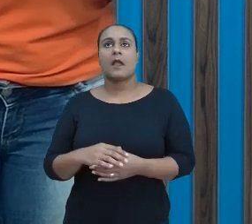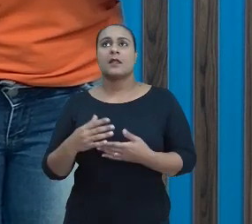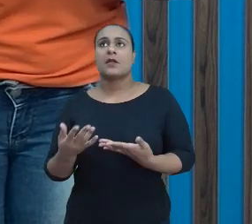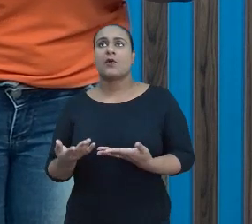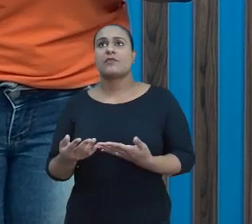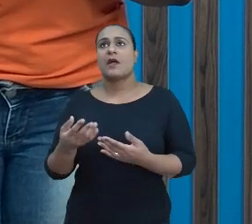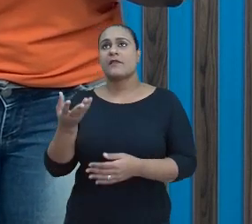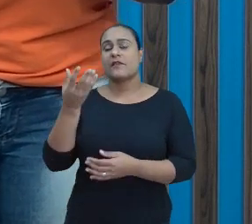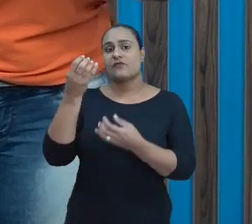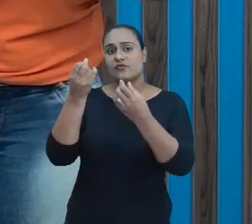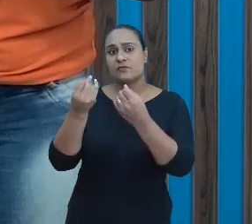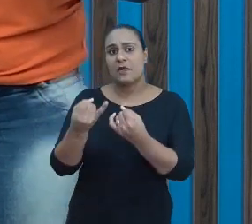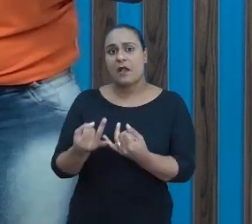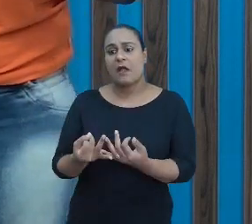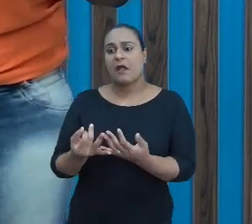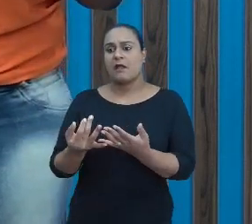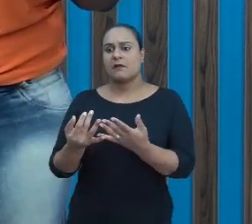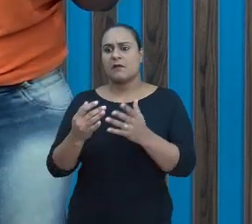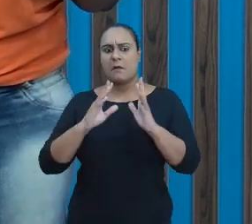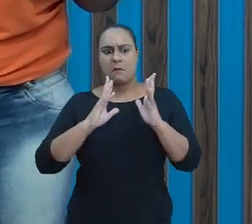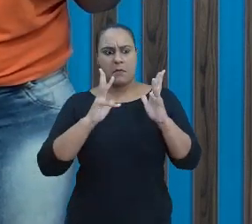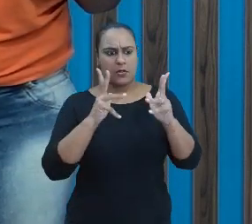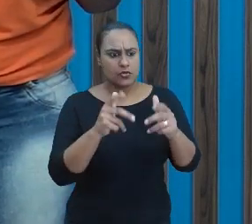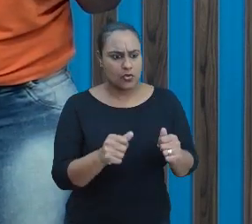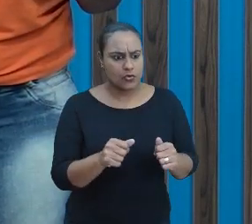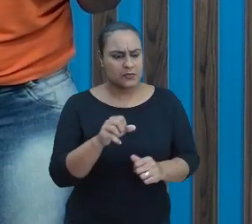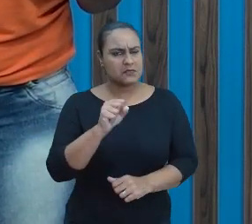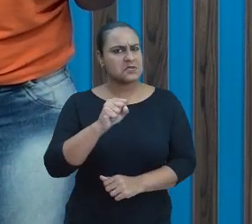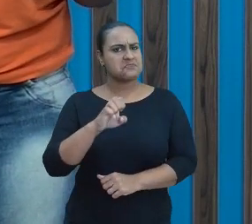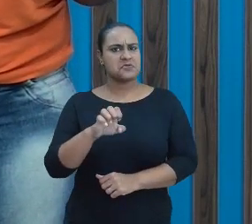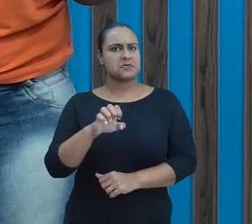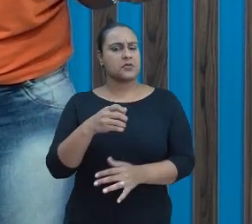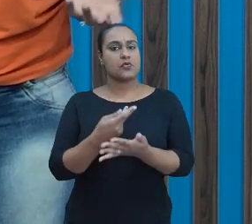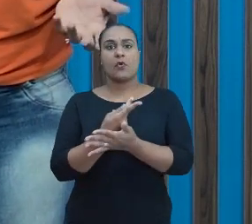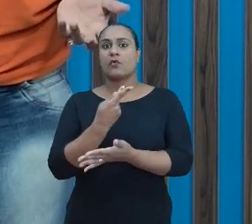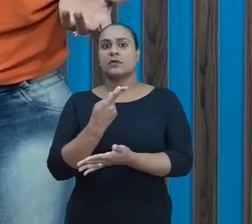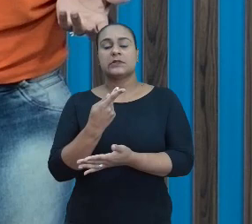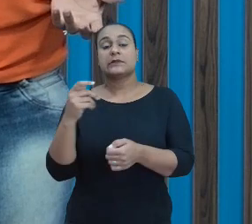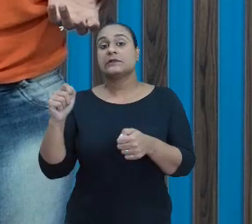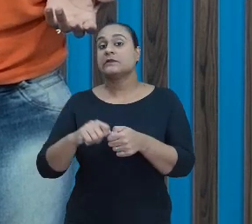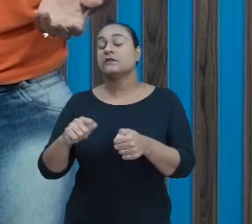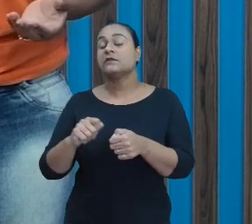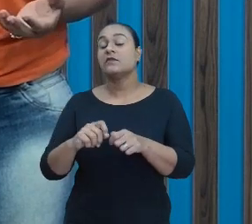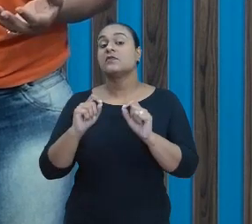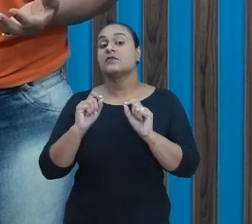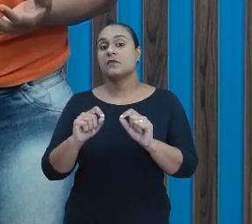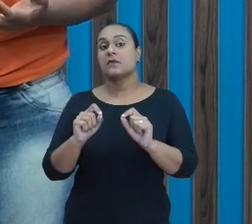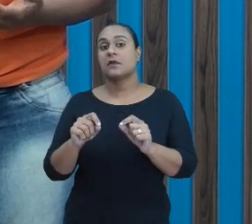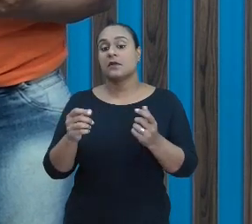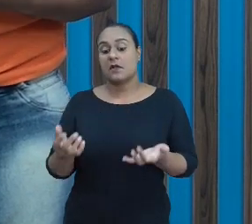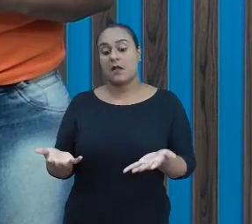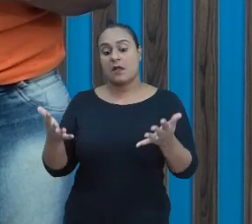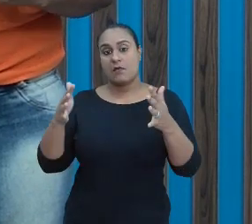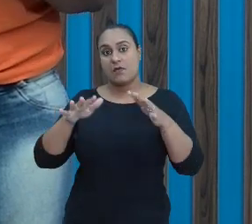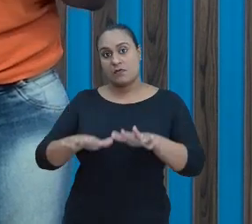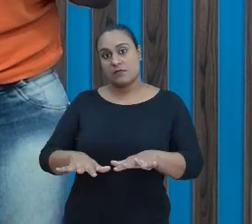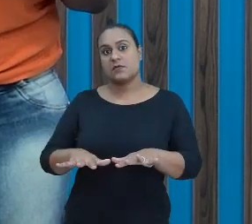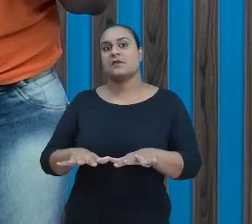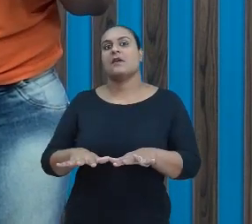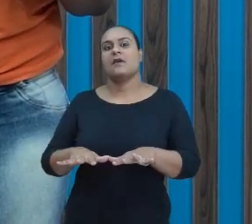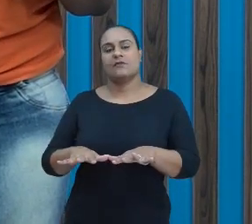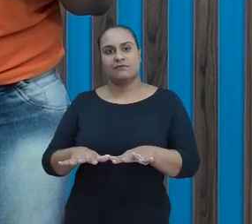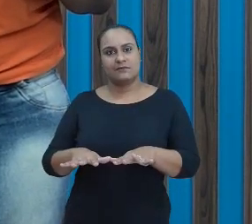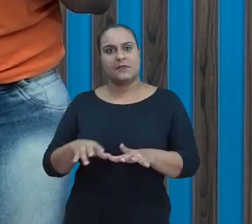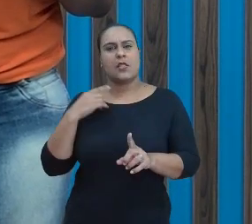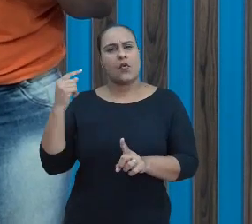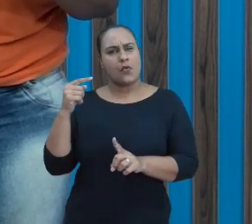dito, esperado para todos. Se isso não acontece, o que é que vamos fazer? Então, a inclusão, ele entra com